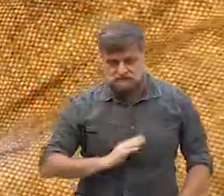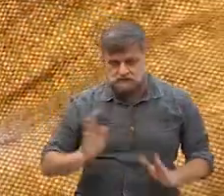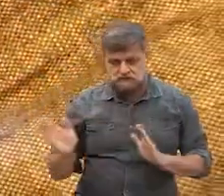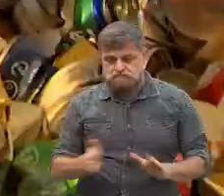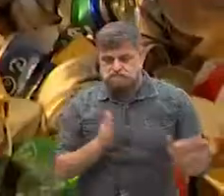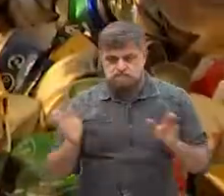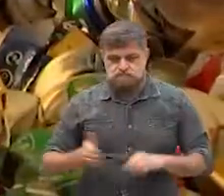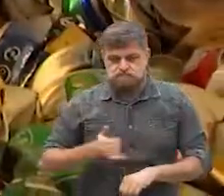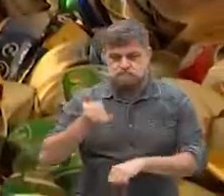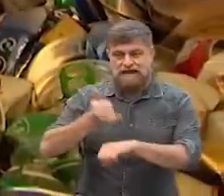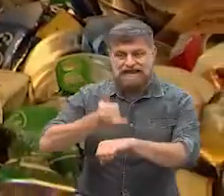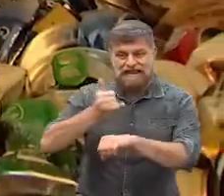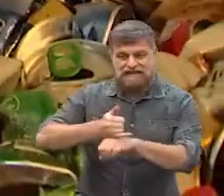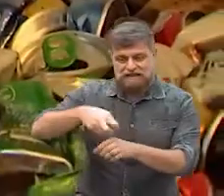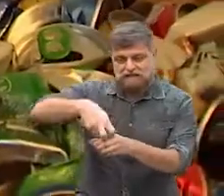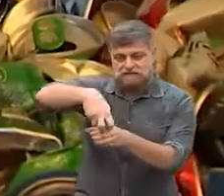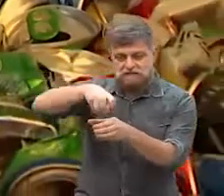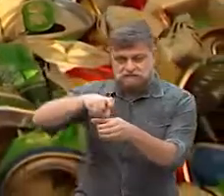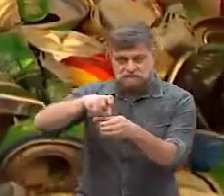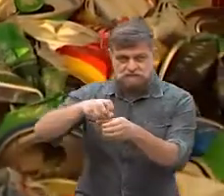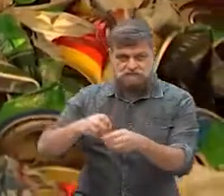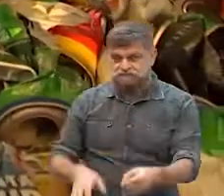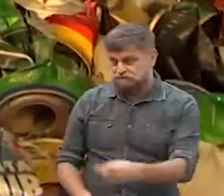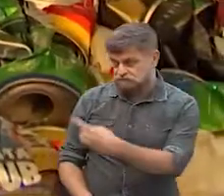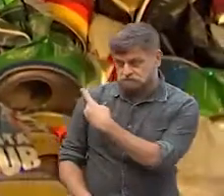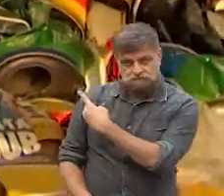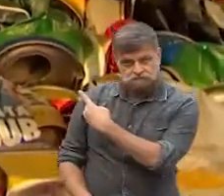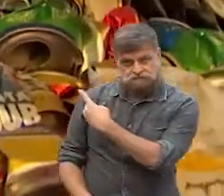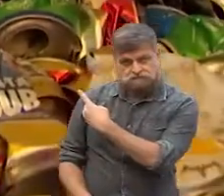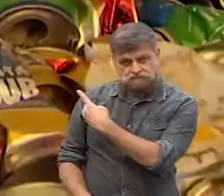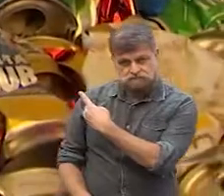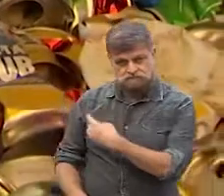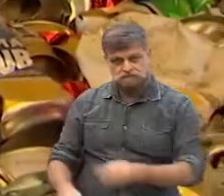Fabricantes de Latas de Alumínio, o índice chega a